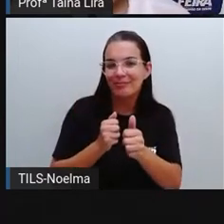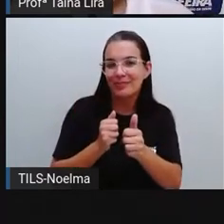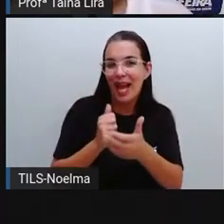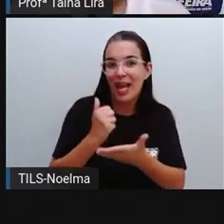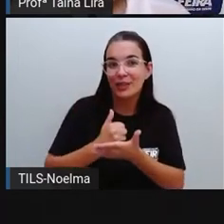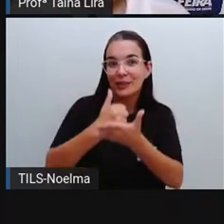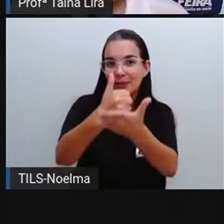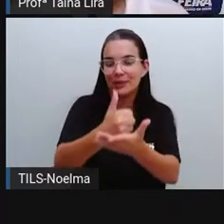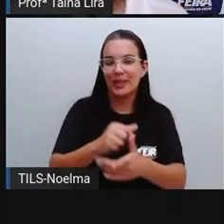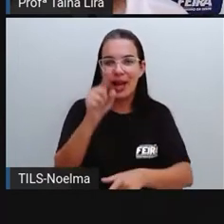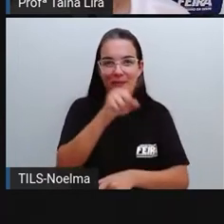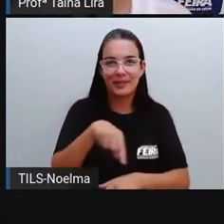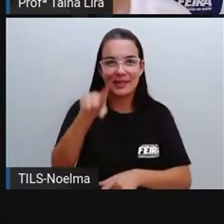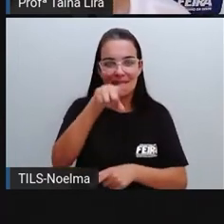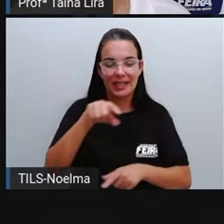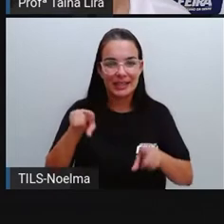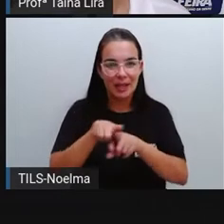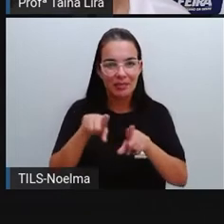aí,